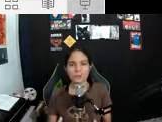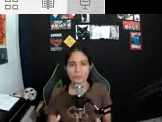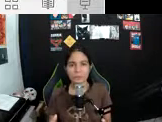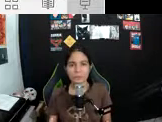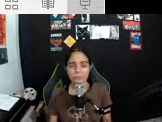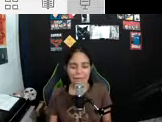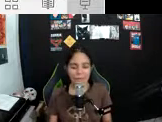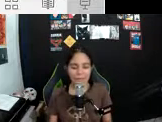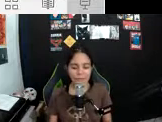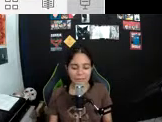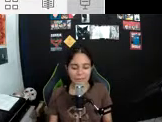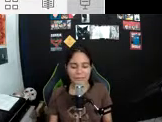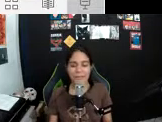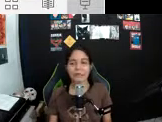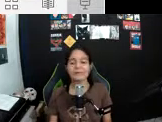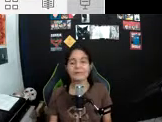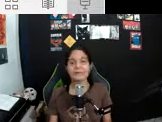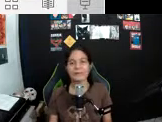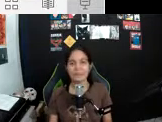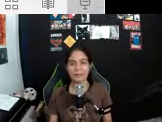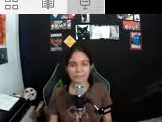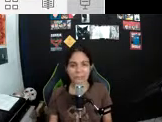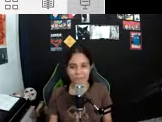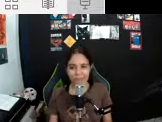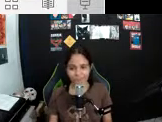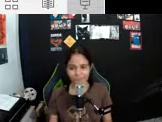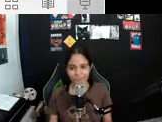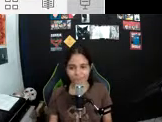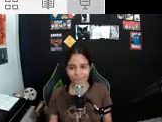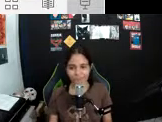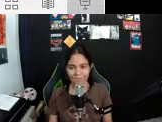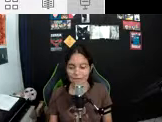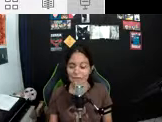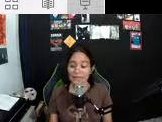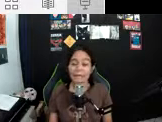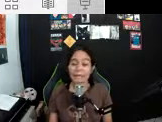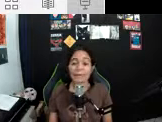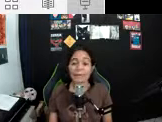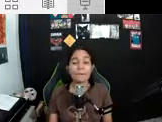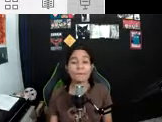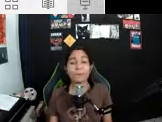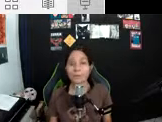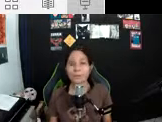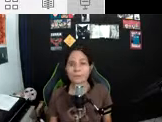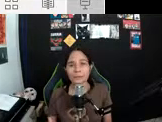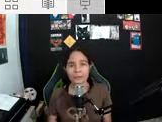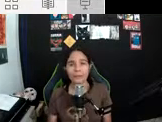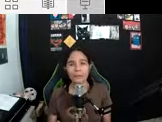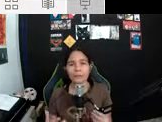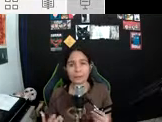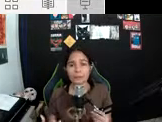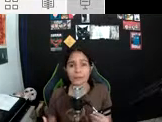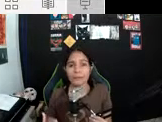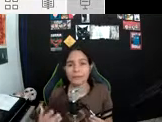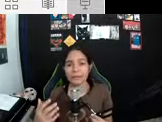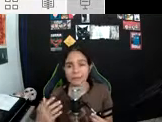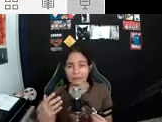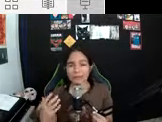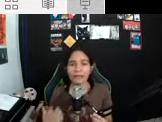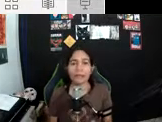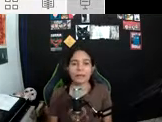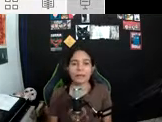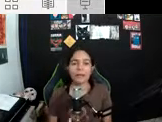que o enfermeiro mais vai fazer é administrar medicação. É fundamental que